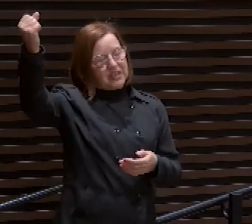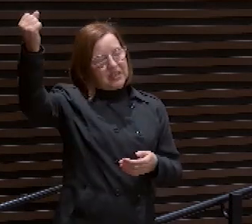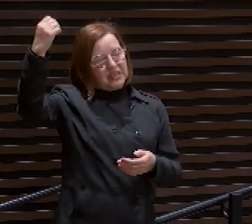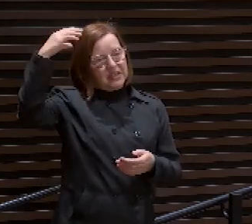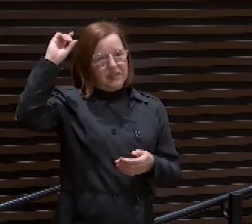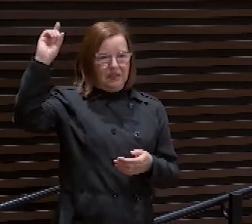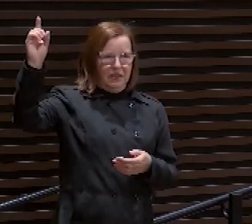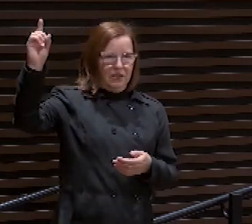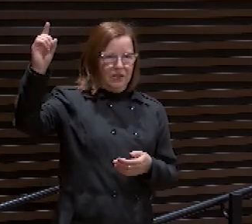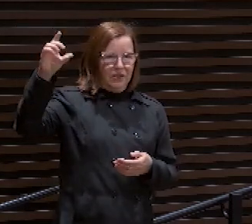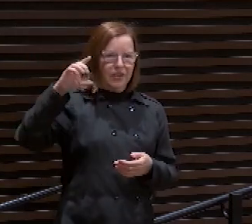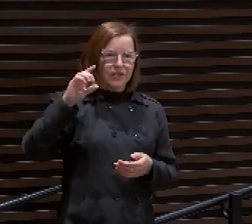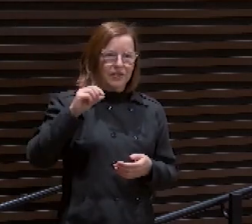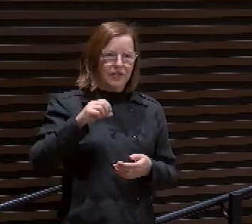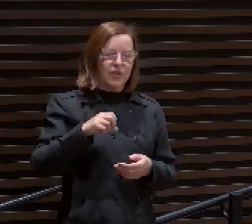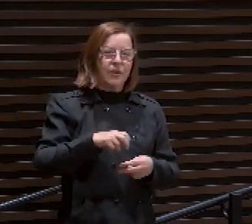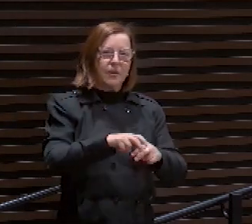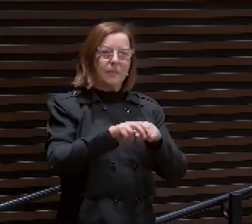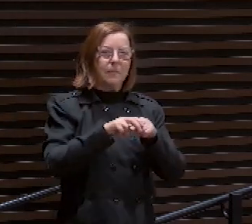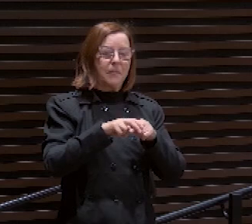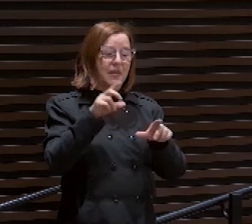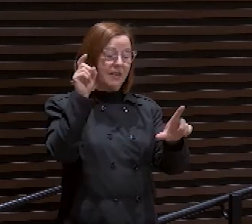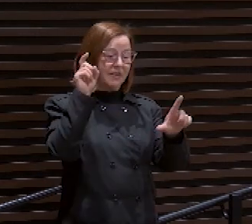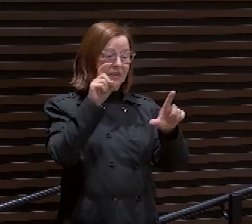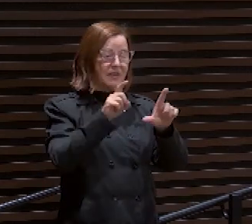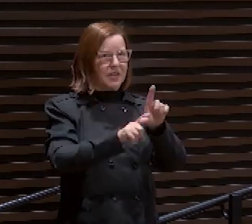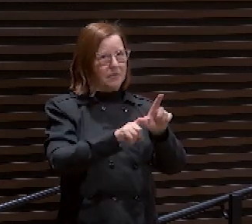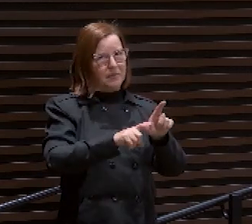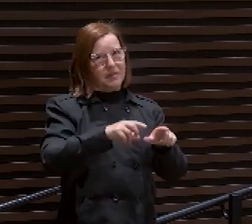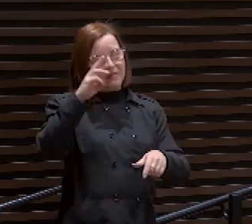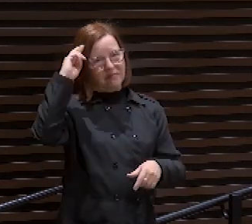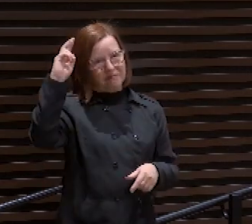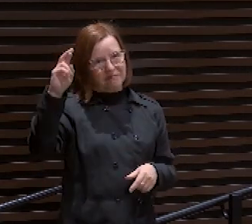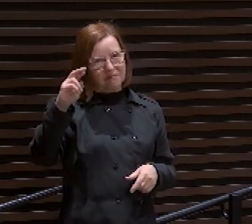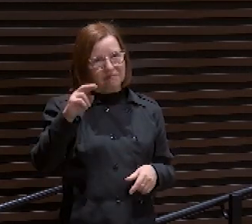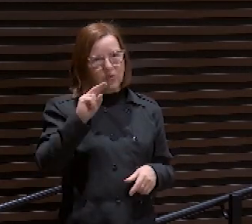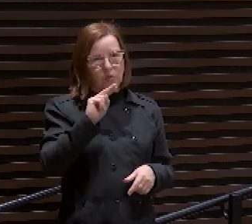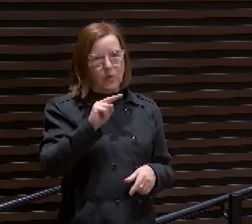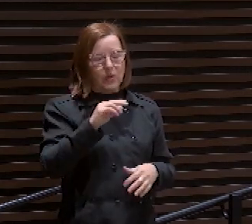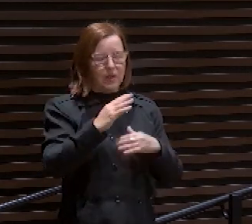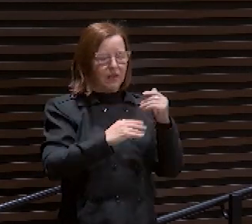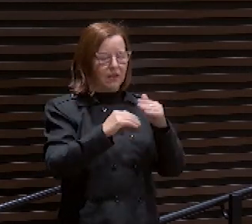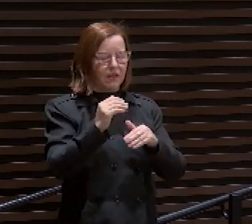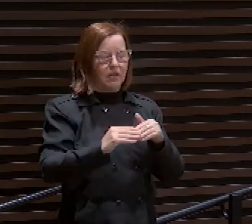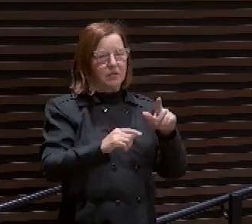pela dependência do Senhor e olhando para a obra da cruz, levando esse morrer de Cristo,